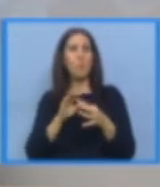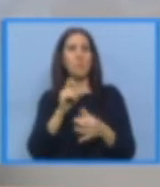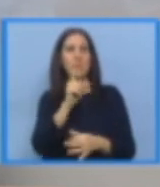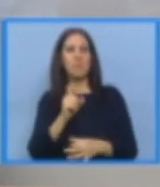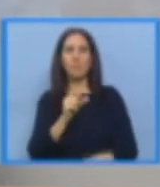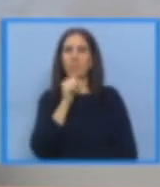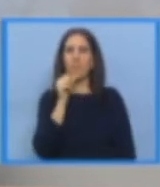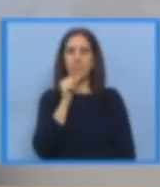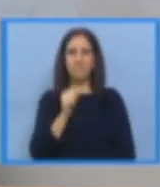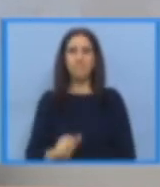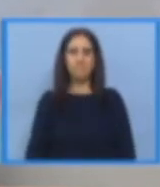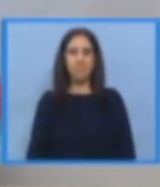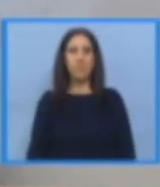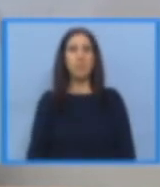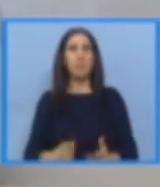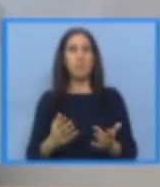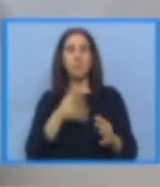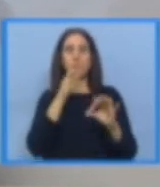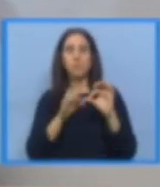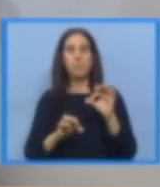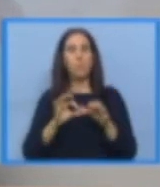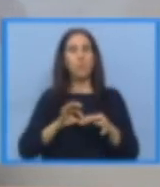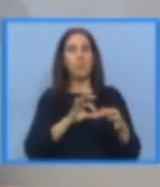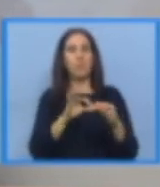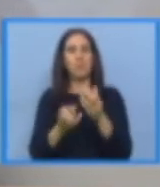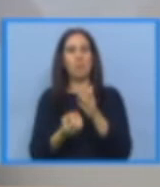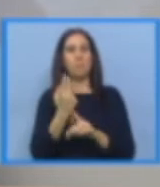discurso para criar a unidade, se